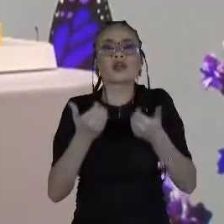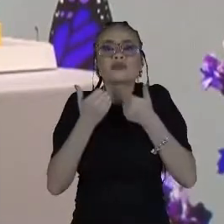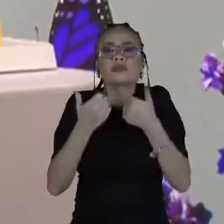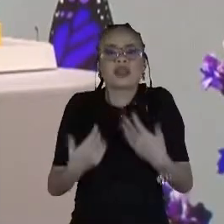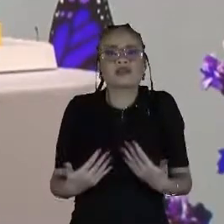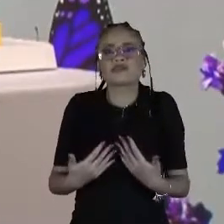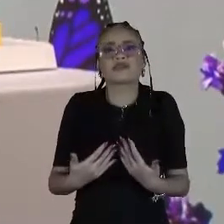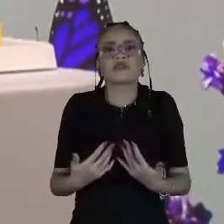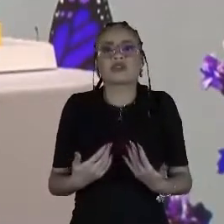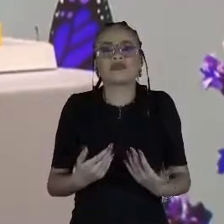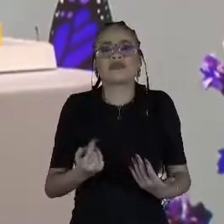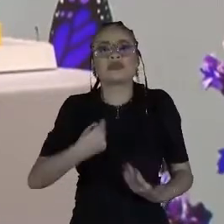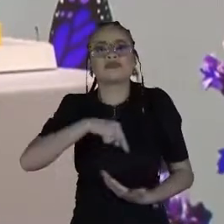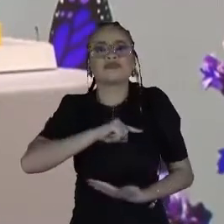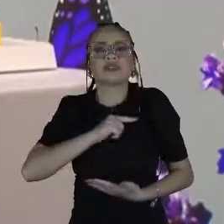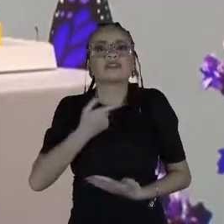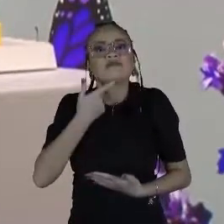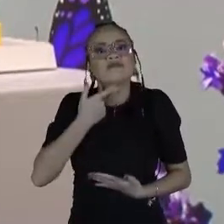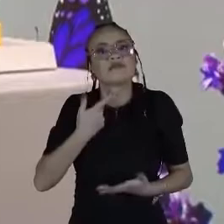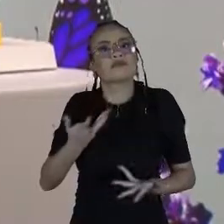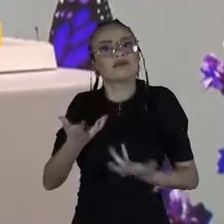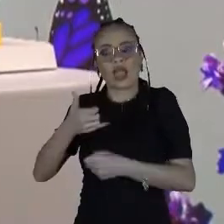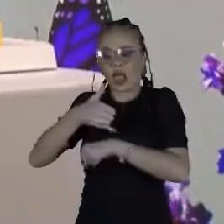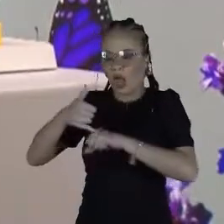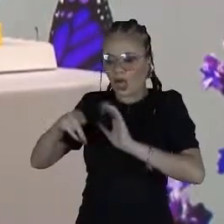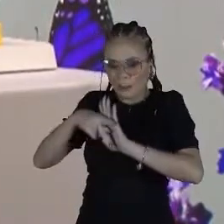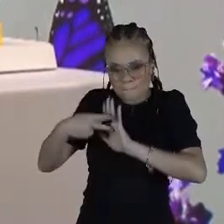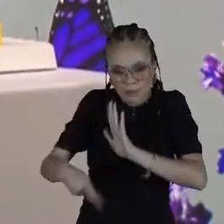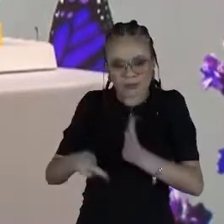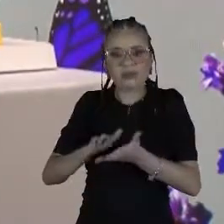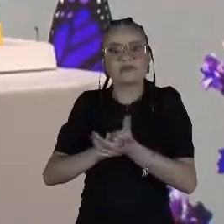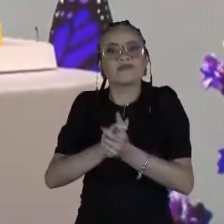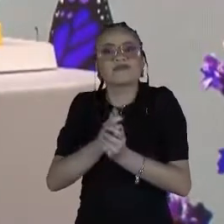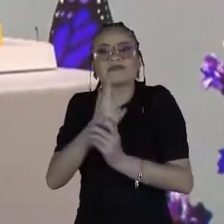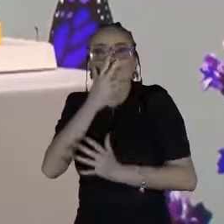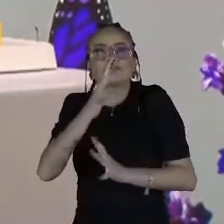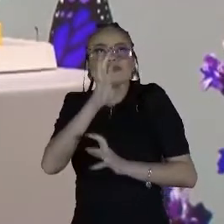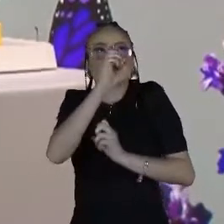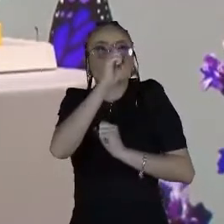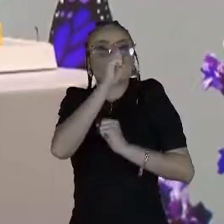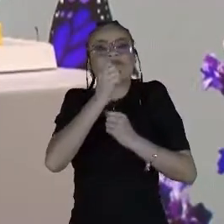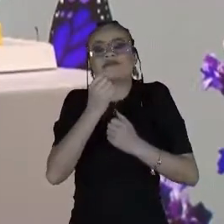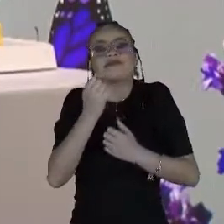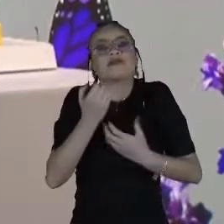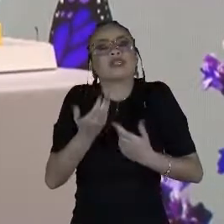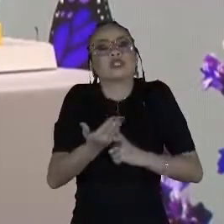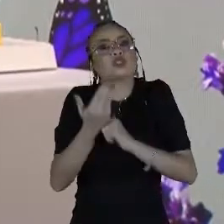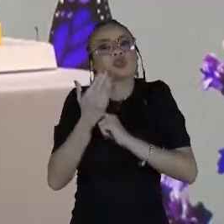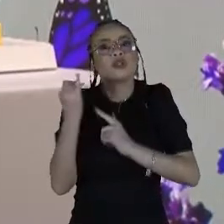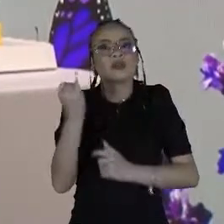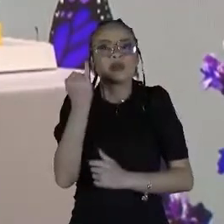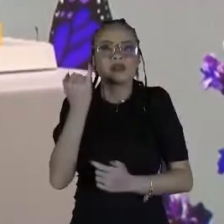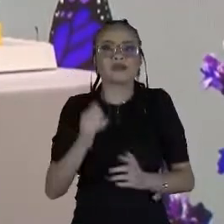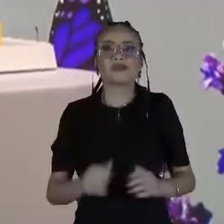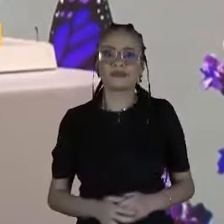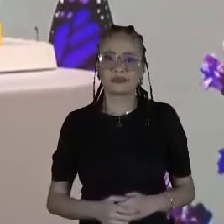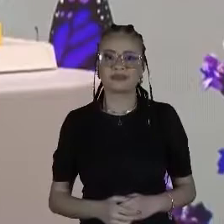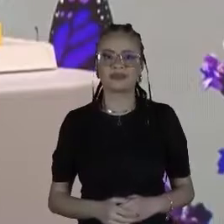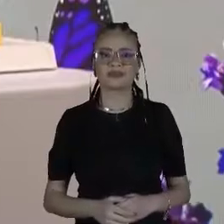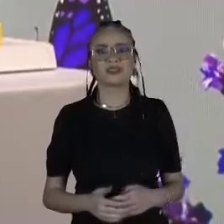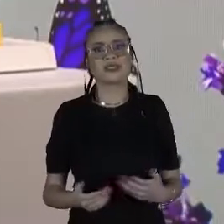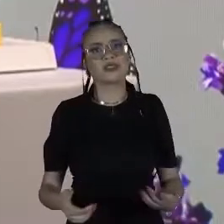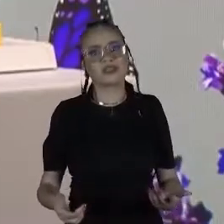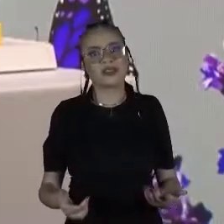vocês comer simples e prazeroso ter os óleos essenciais na sua casa é eu como maioria de